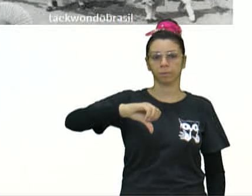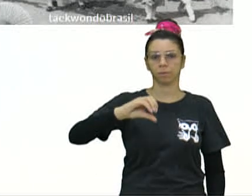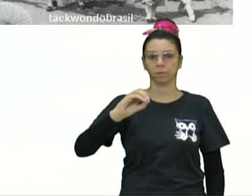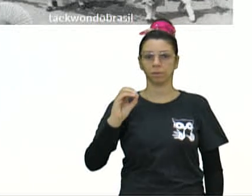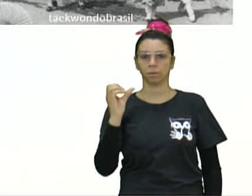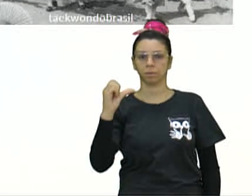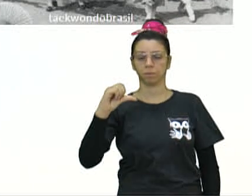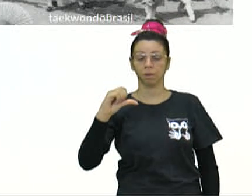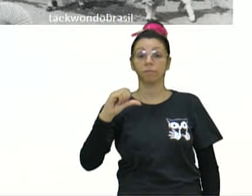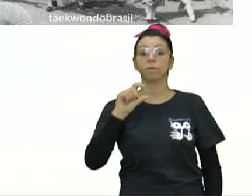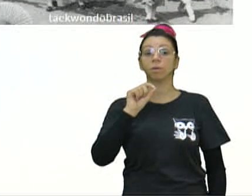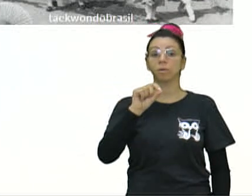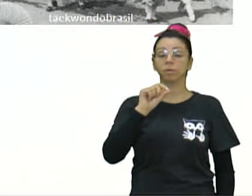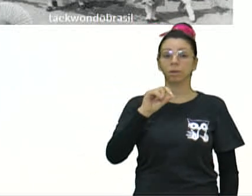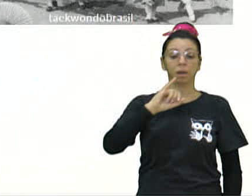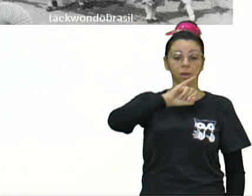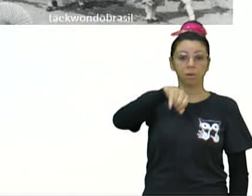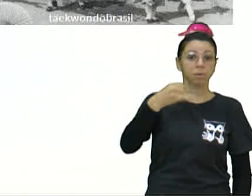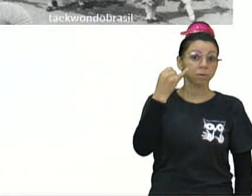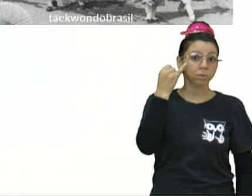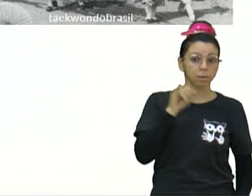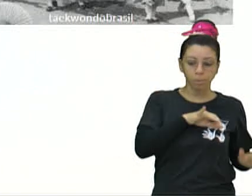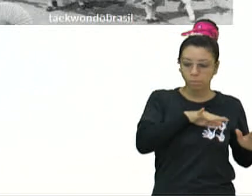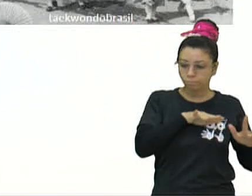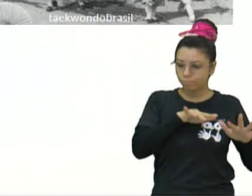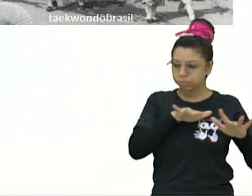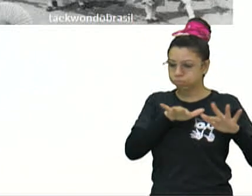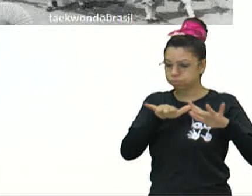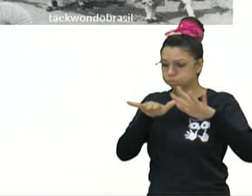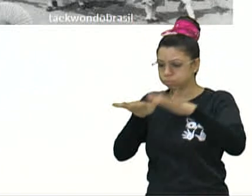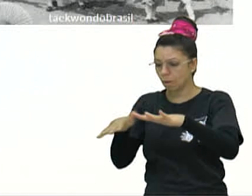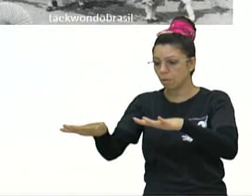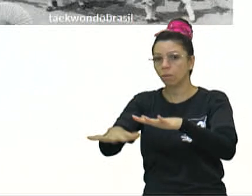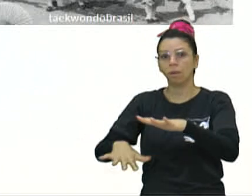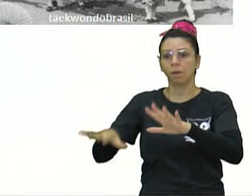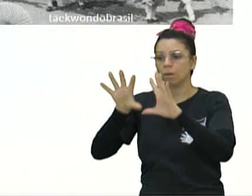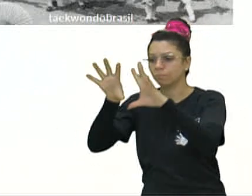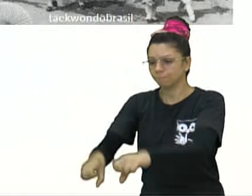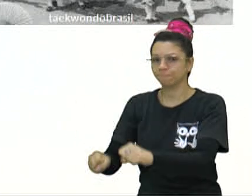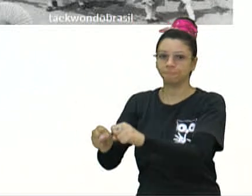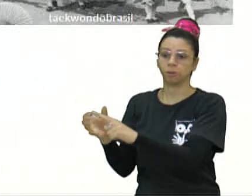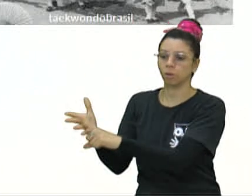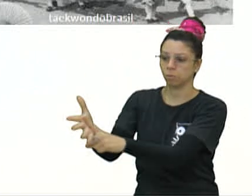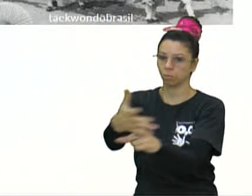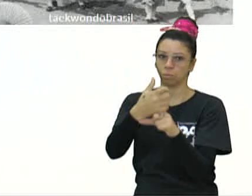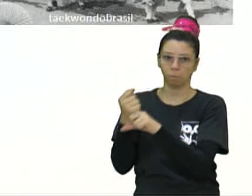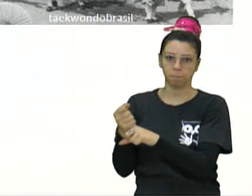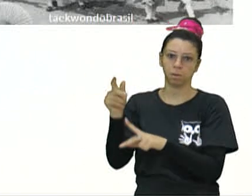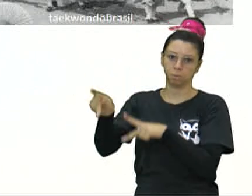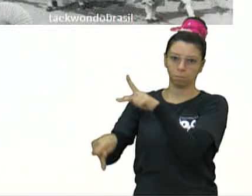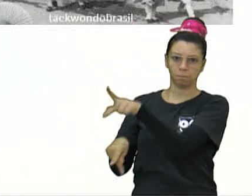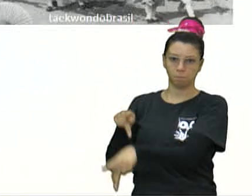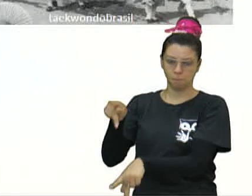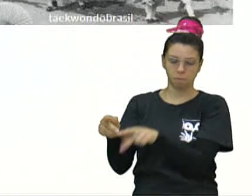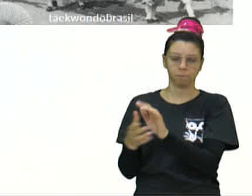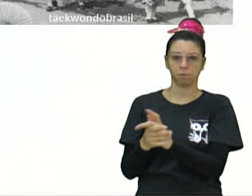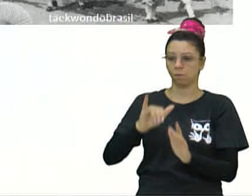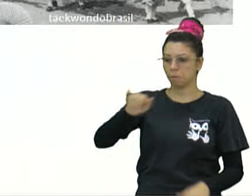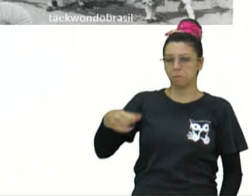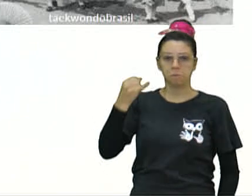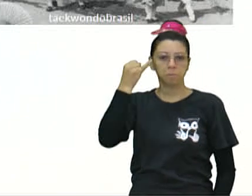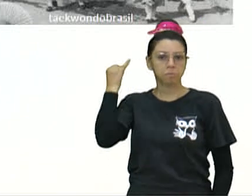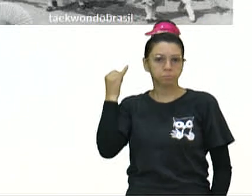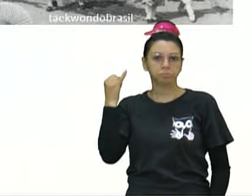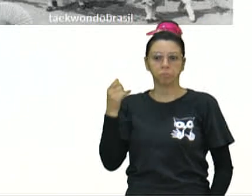Japão invadiu e ocupou o território coreano. Com a intenção de ampliar seu domínio sobre o povo coreano, os japoneses impuseram um